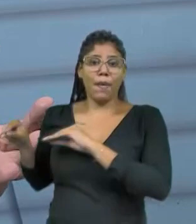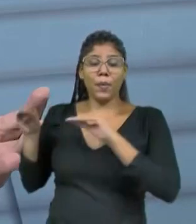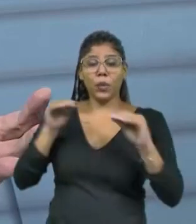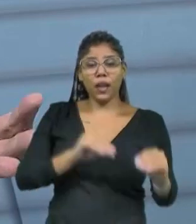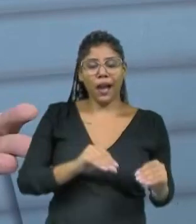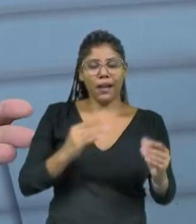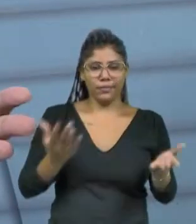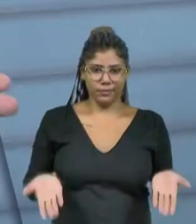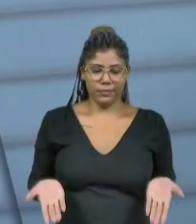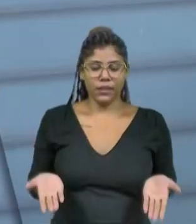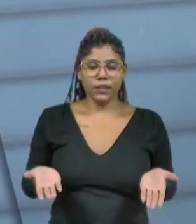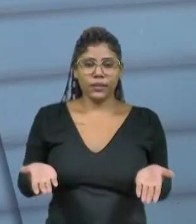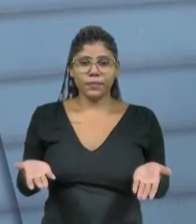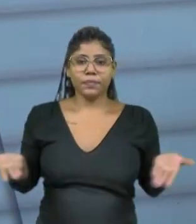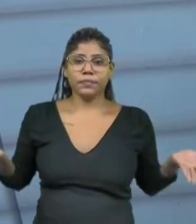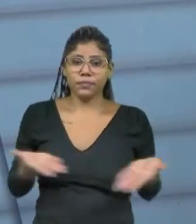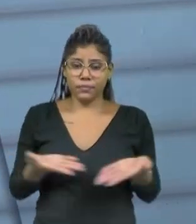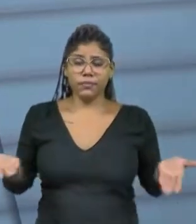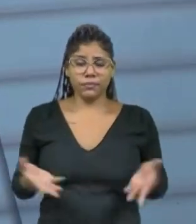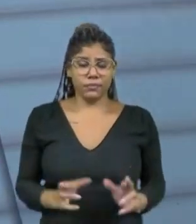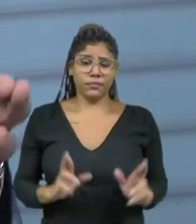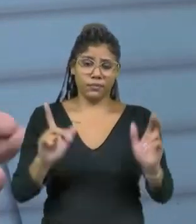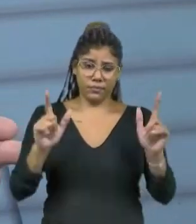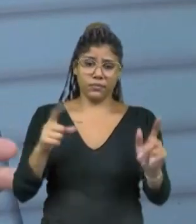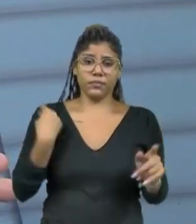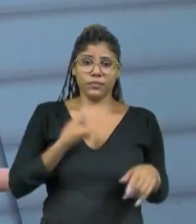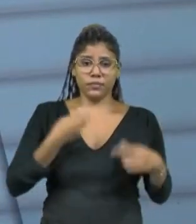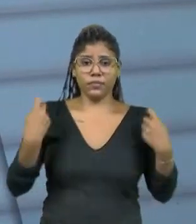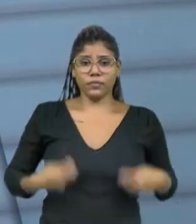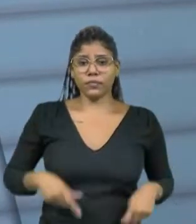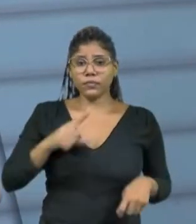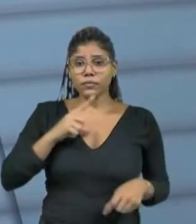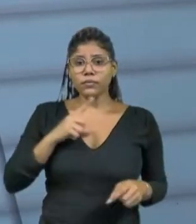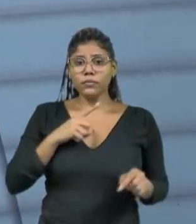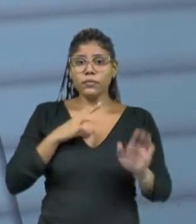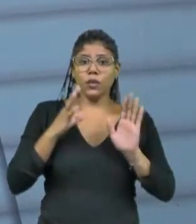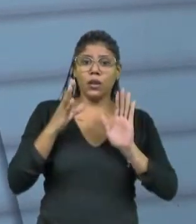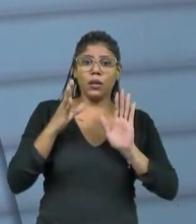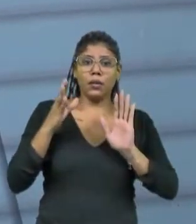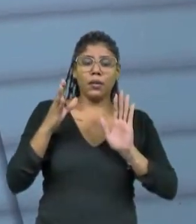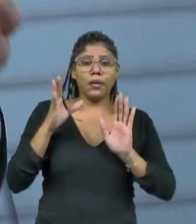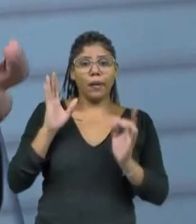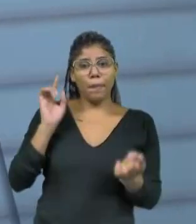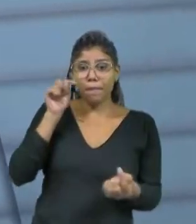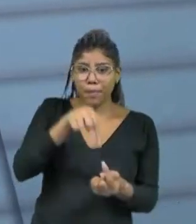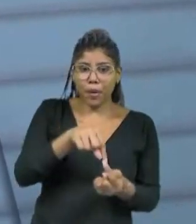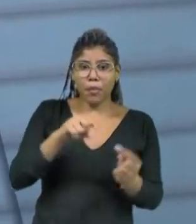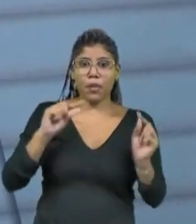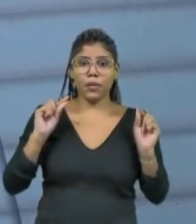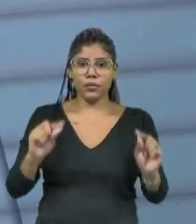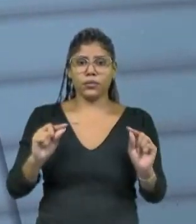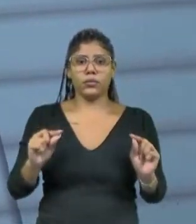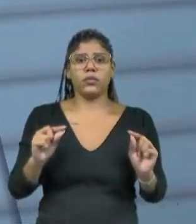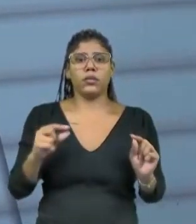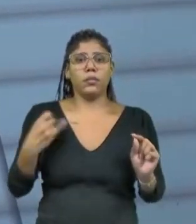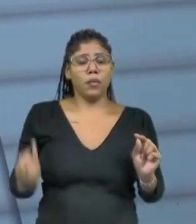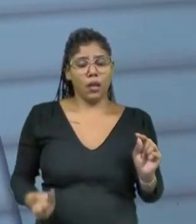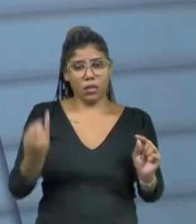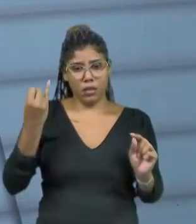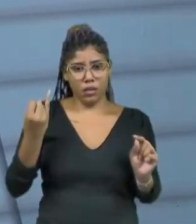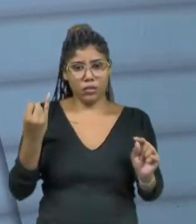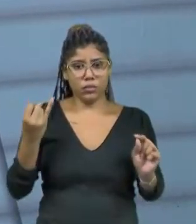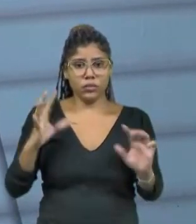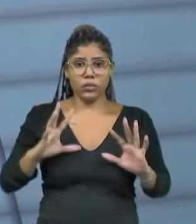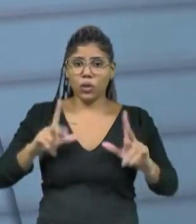ter um propósito muito claro disso aí, certo? Dessa distribuição, e envolver todo mundo